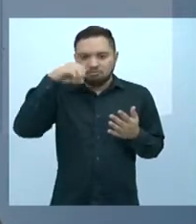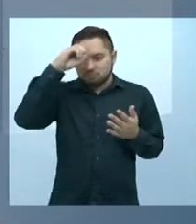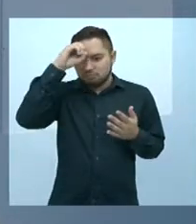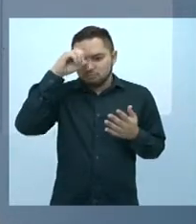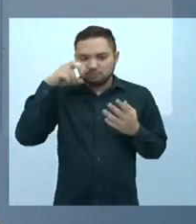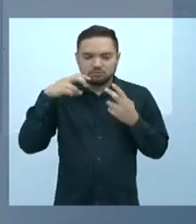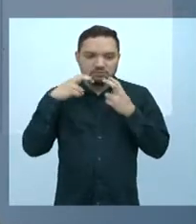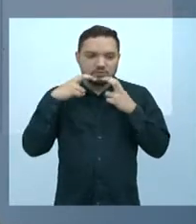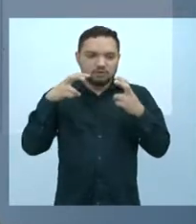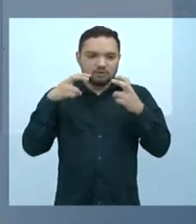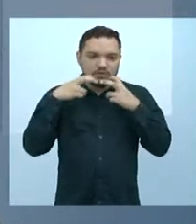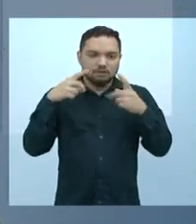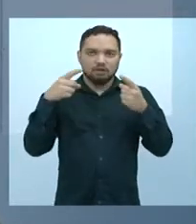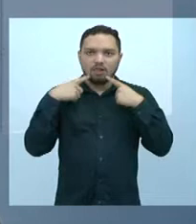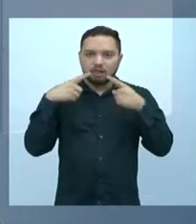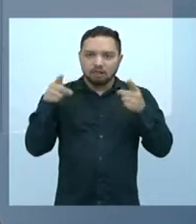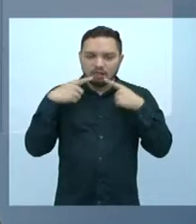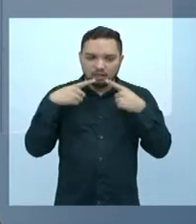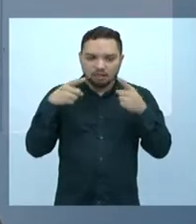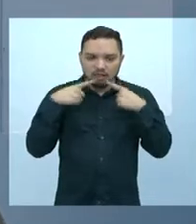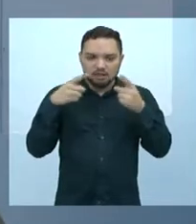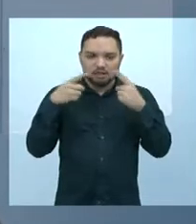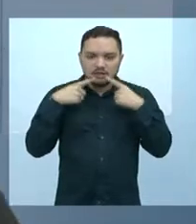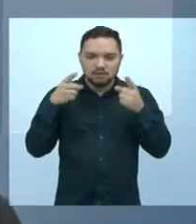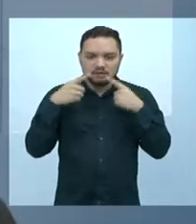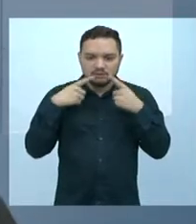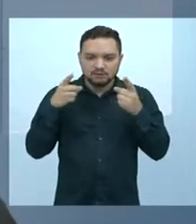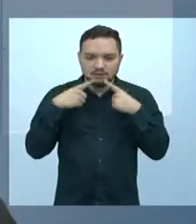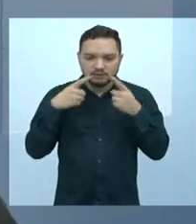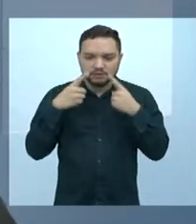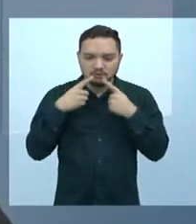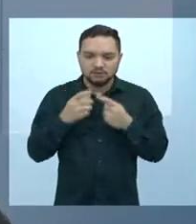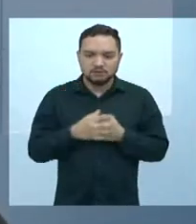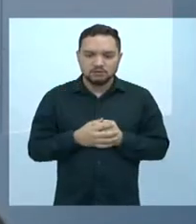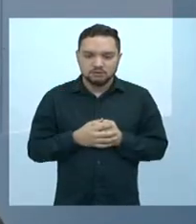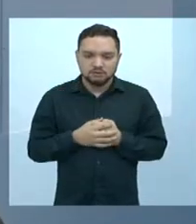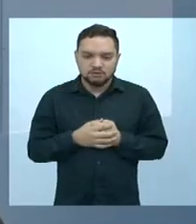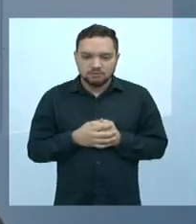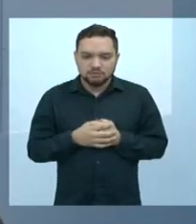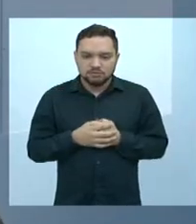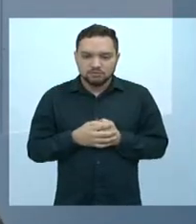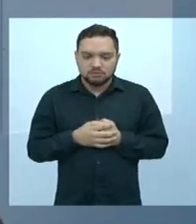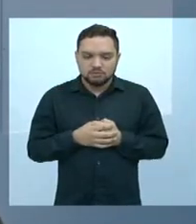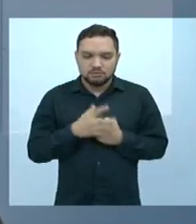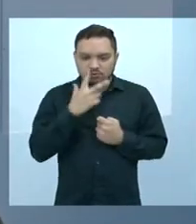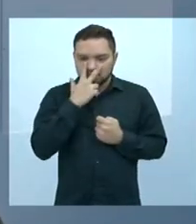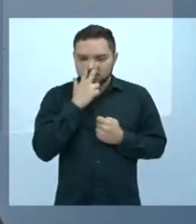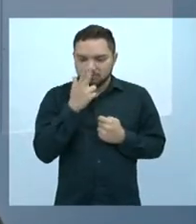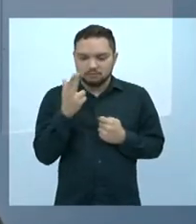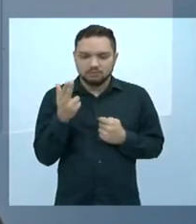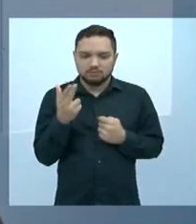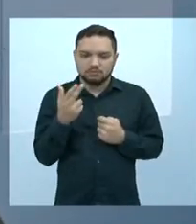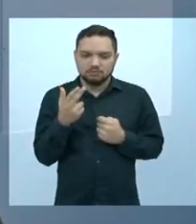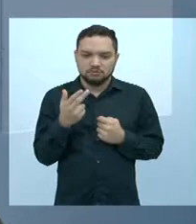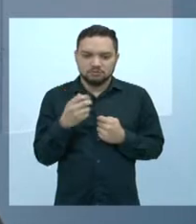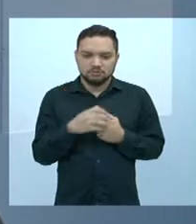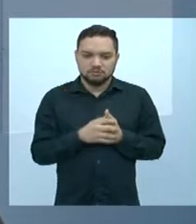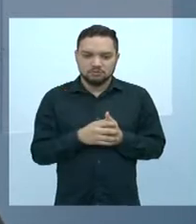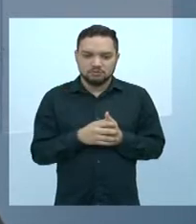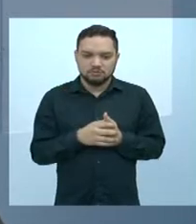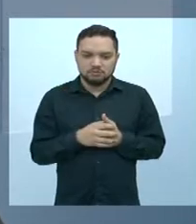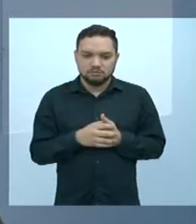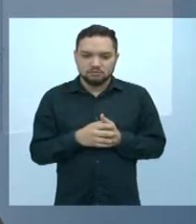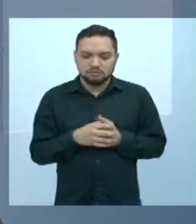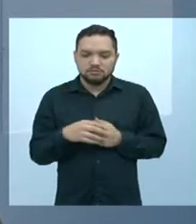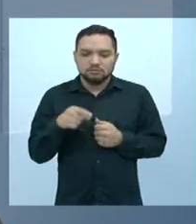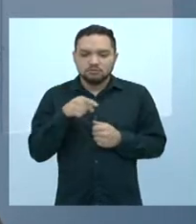alardeando muito, se tornando coadjuvantes, porque muitas coisas de saco de maldade que foram retiradas foram eles